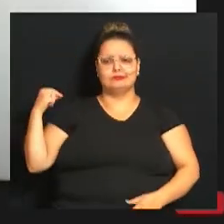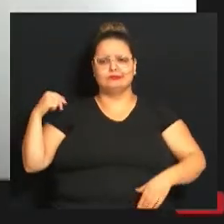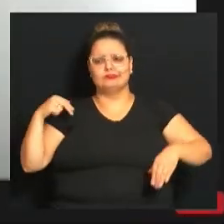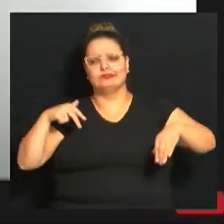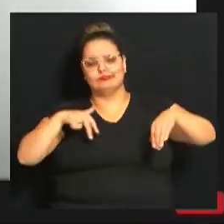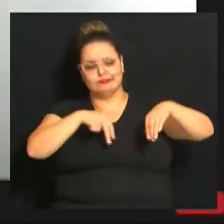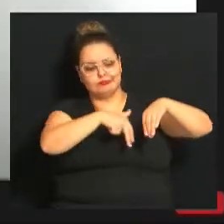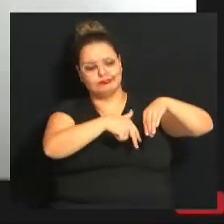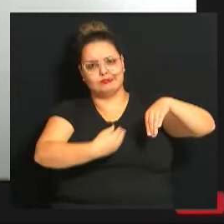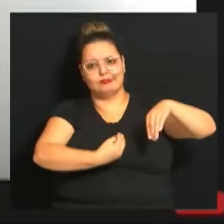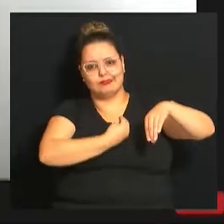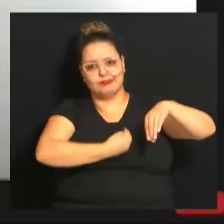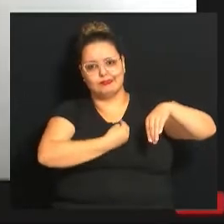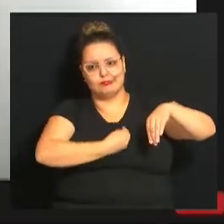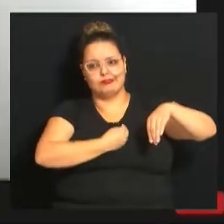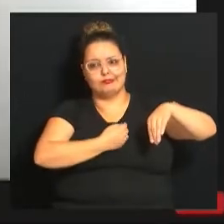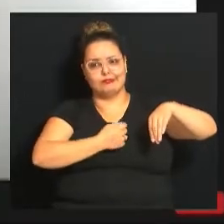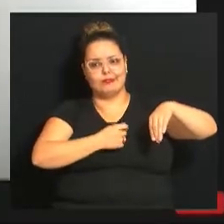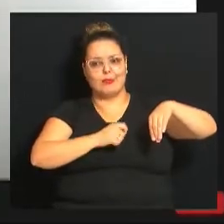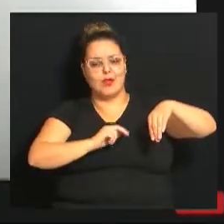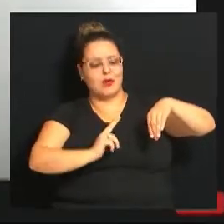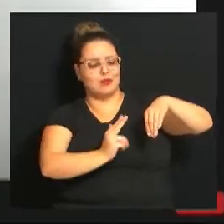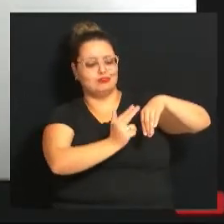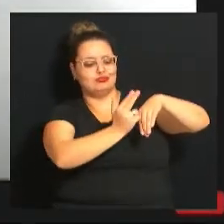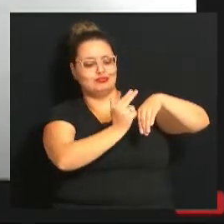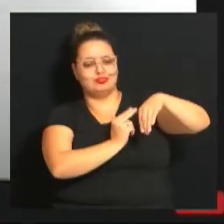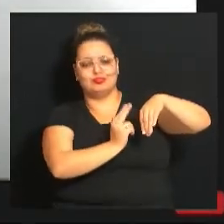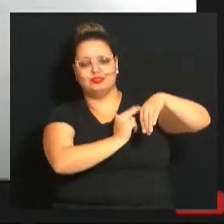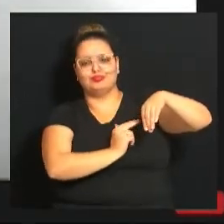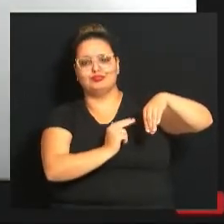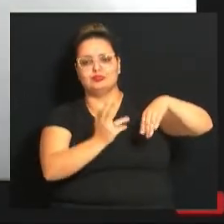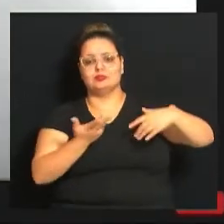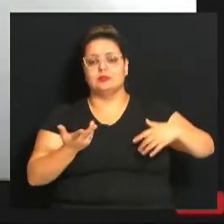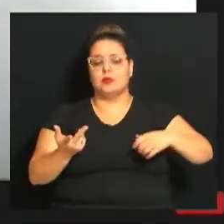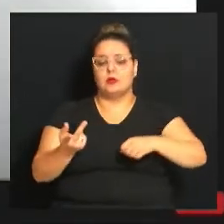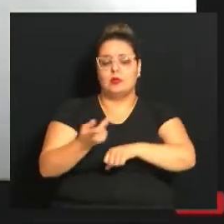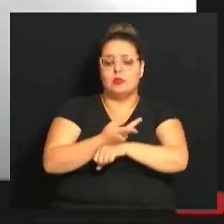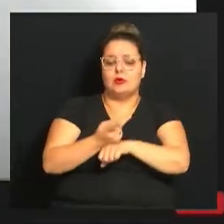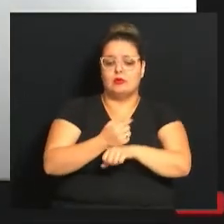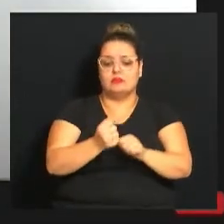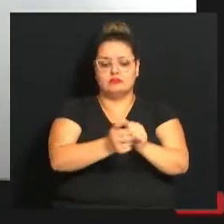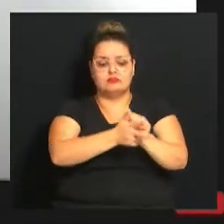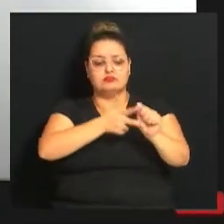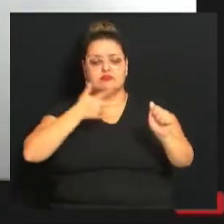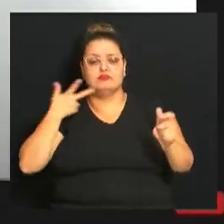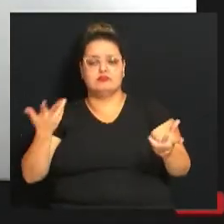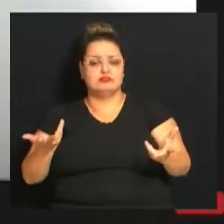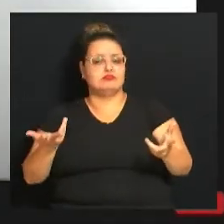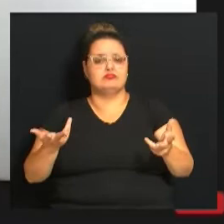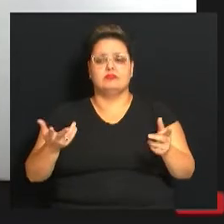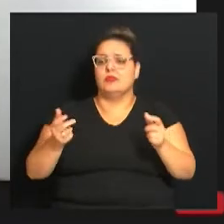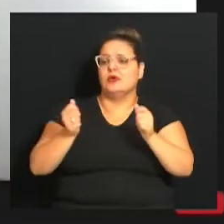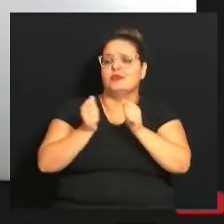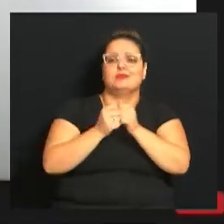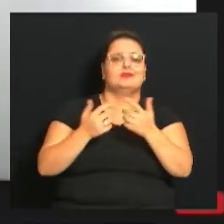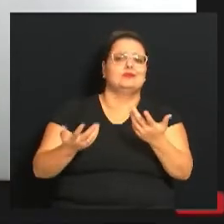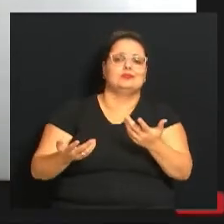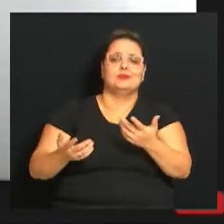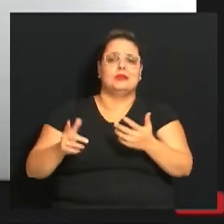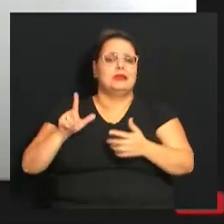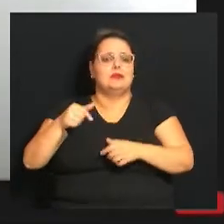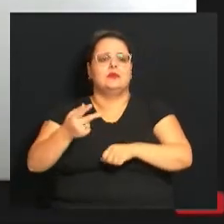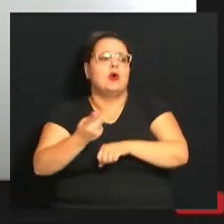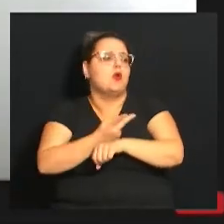França, desenhando o bisonte sendo caçado pela tribo, ou junto ali com a turma, depois da caçada